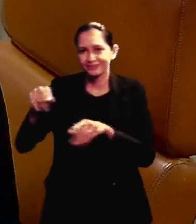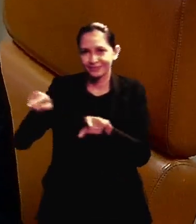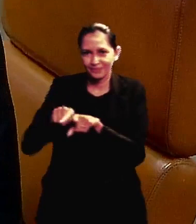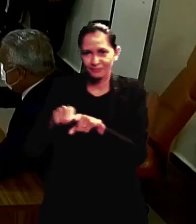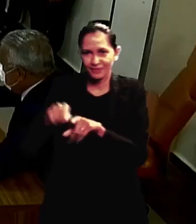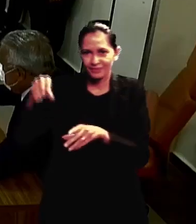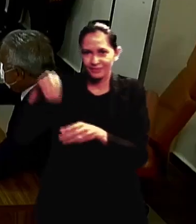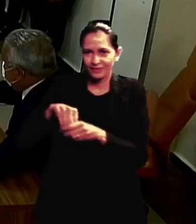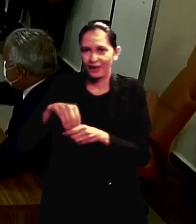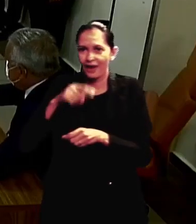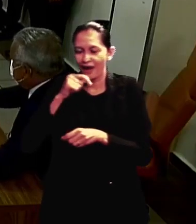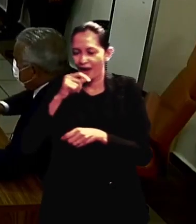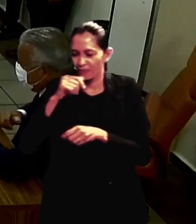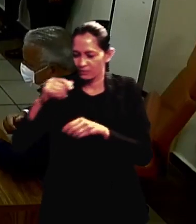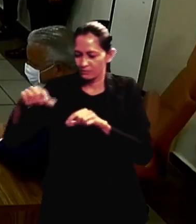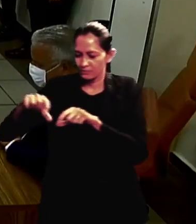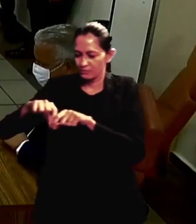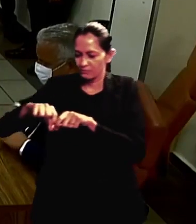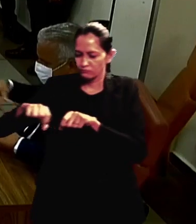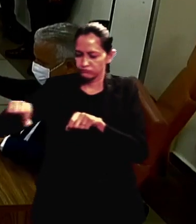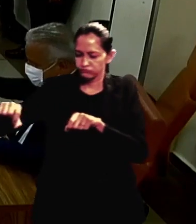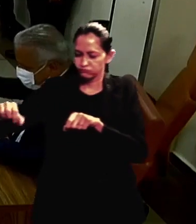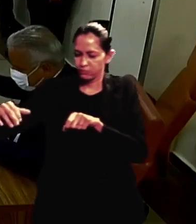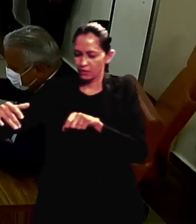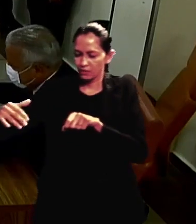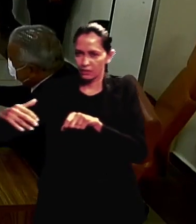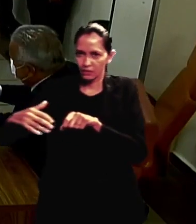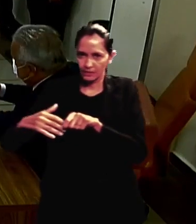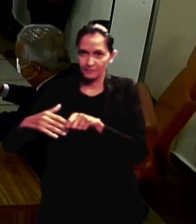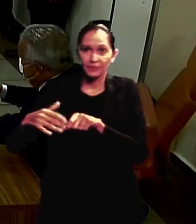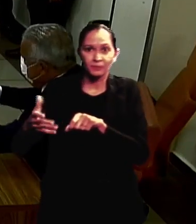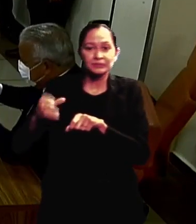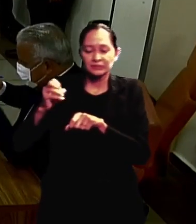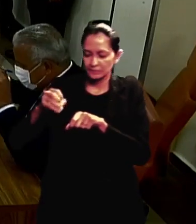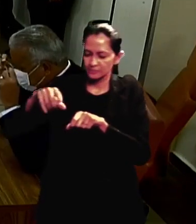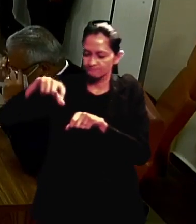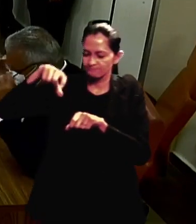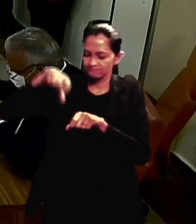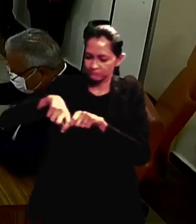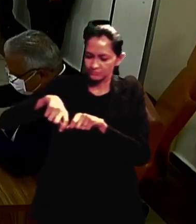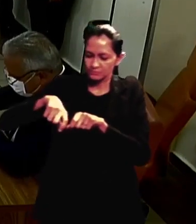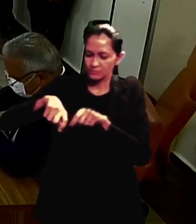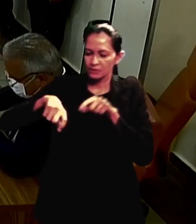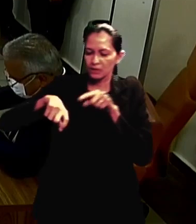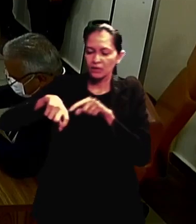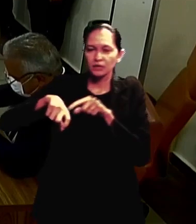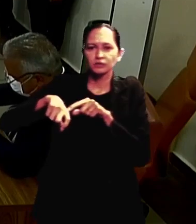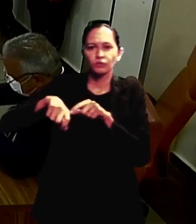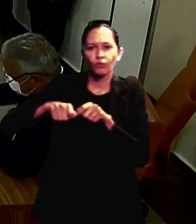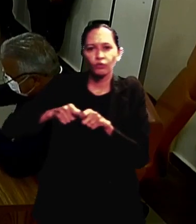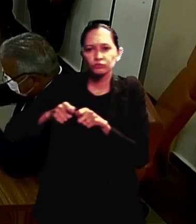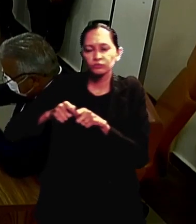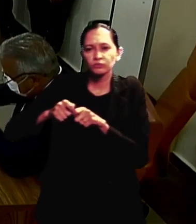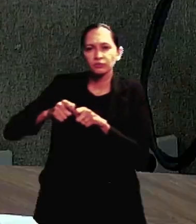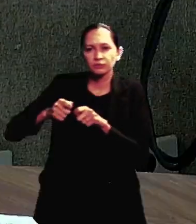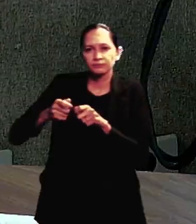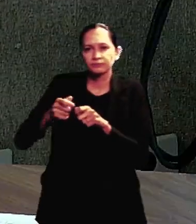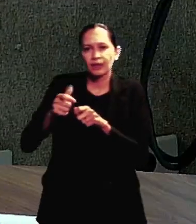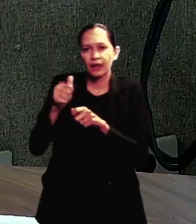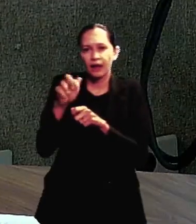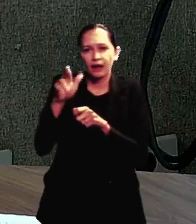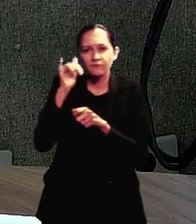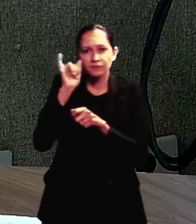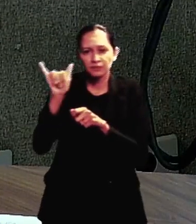Excelência. Agradeço e somente justificando a necessidade do